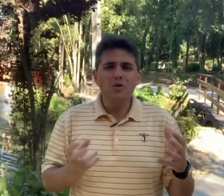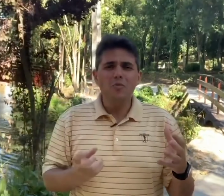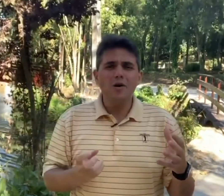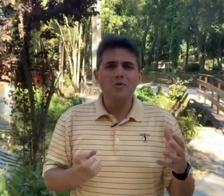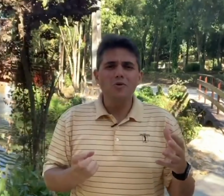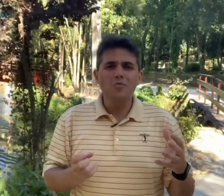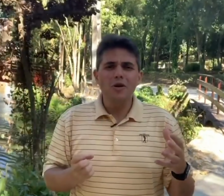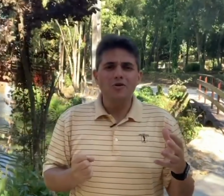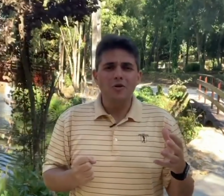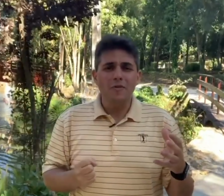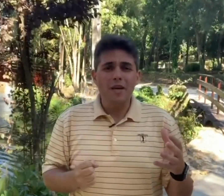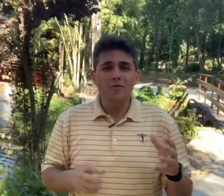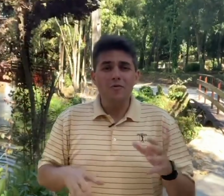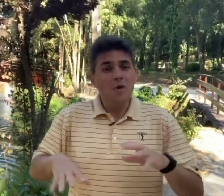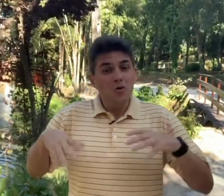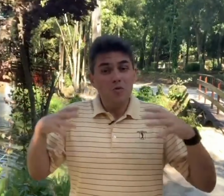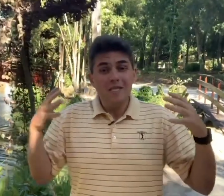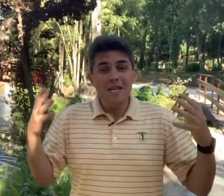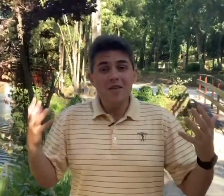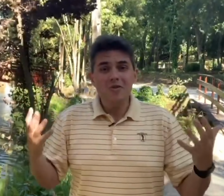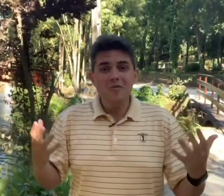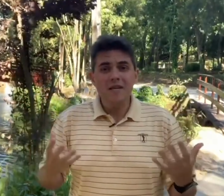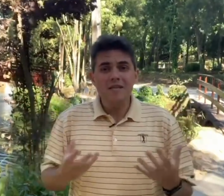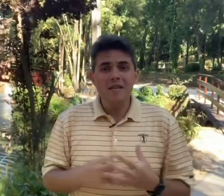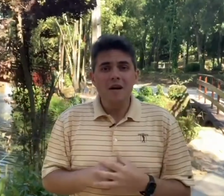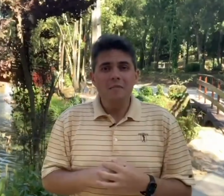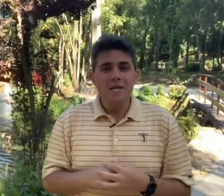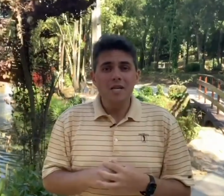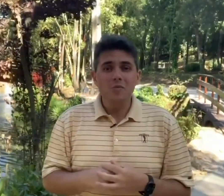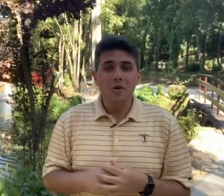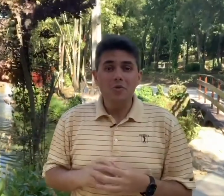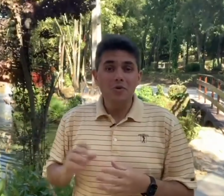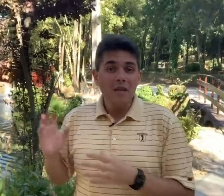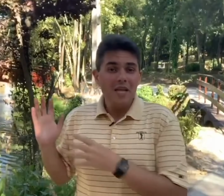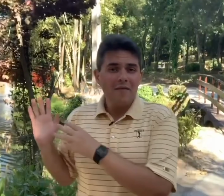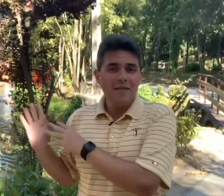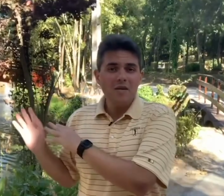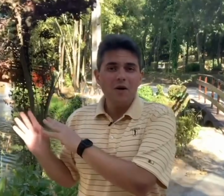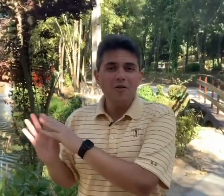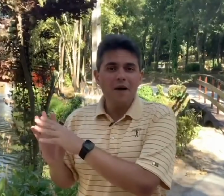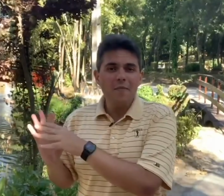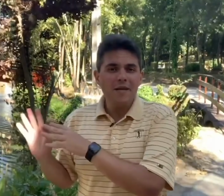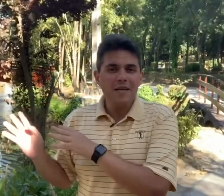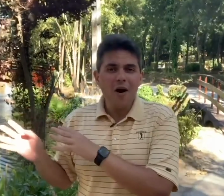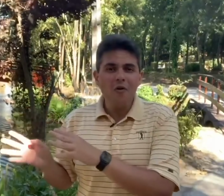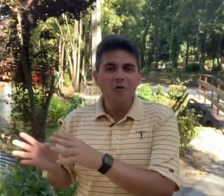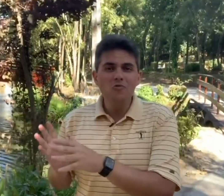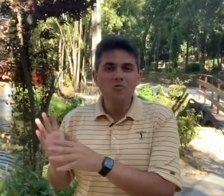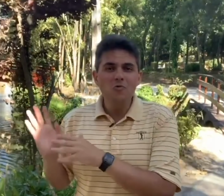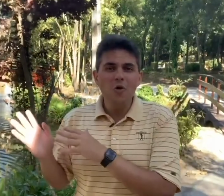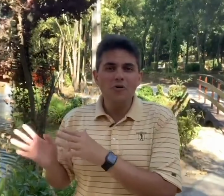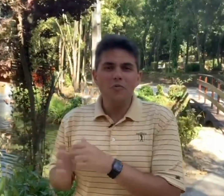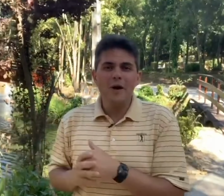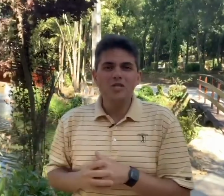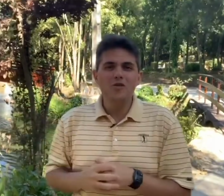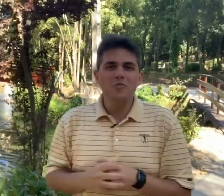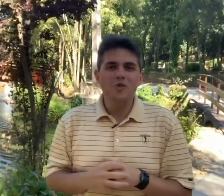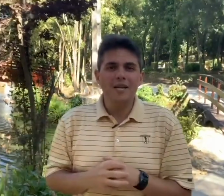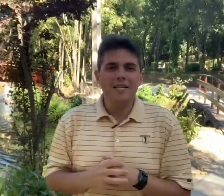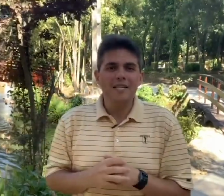fazem muito barulho por causa do vento, os passarinhos fazem bastante barulho, de vez em quando vai passar um ou